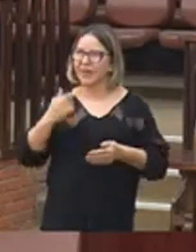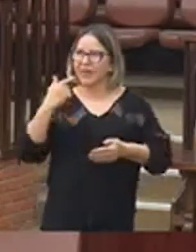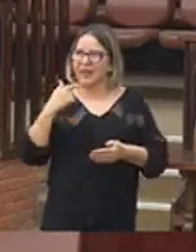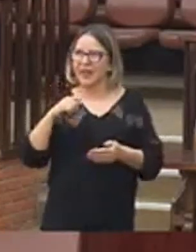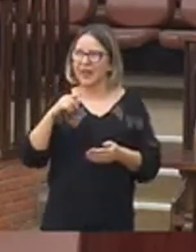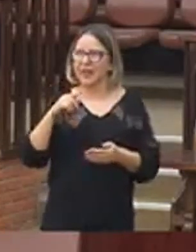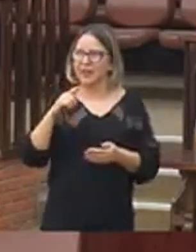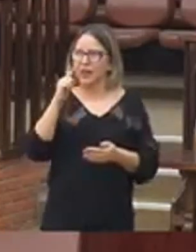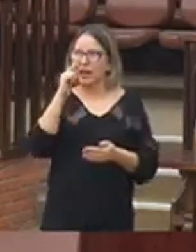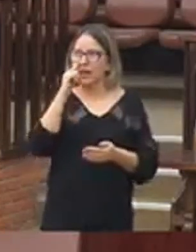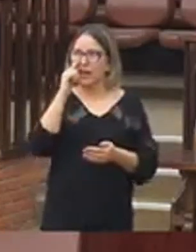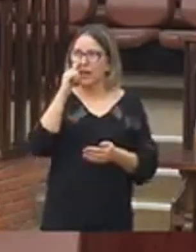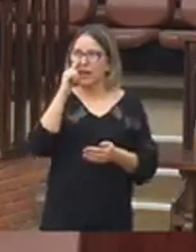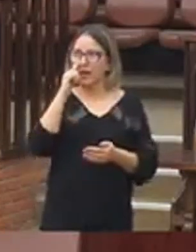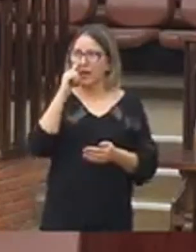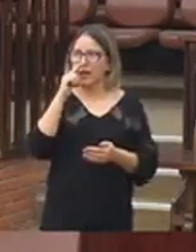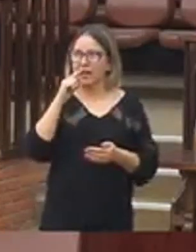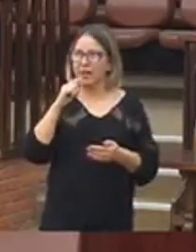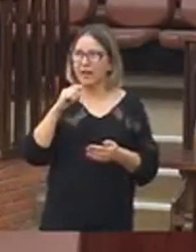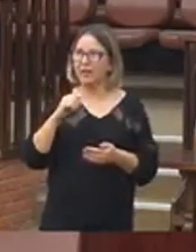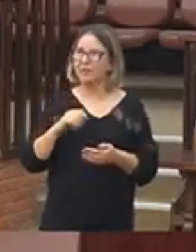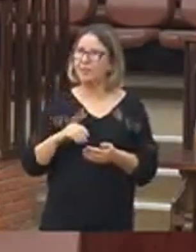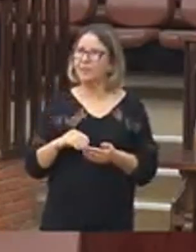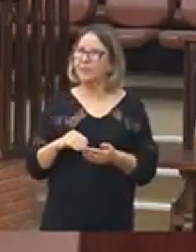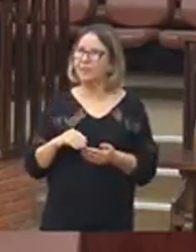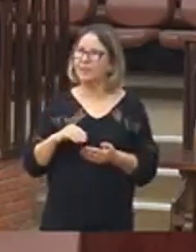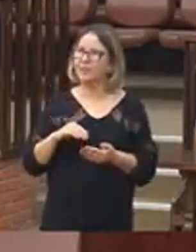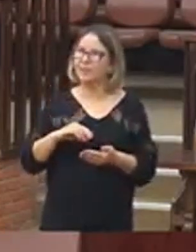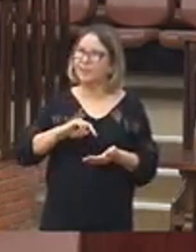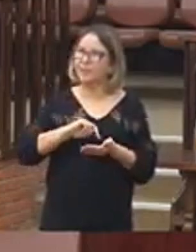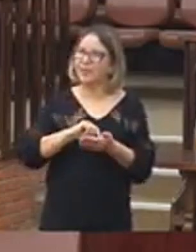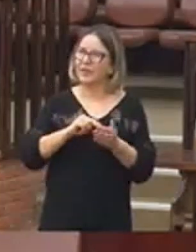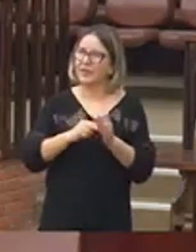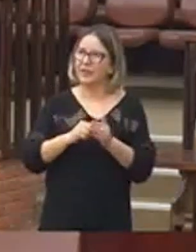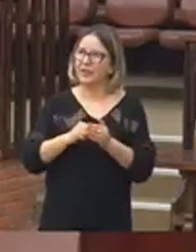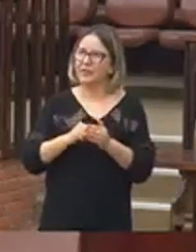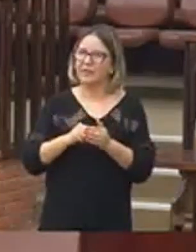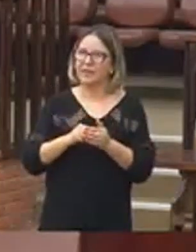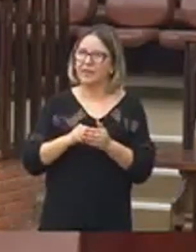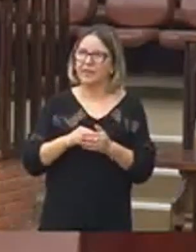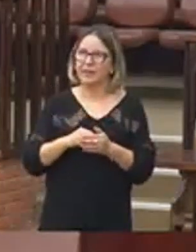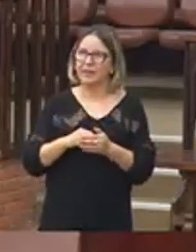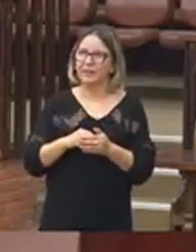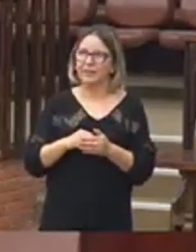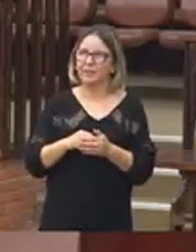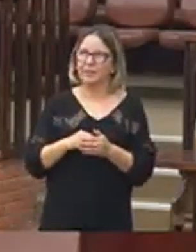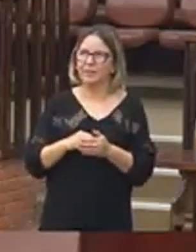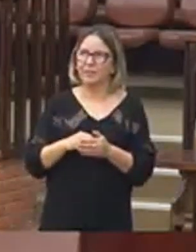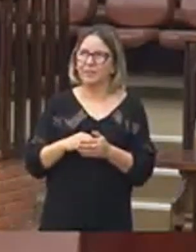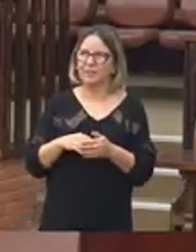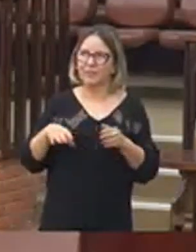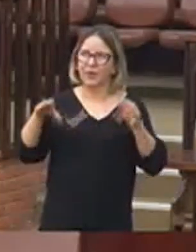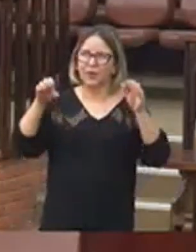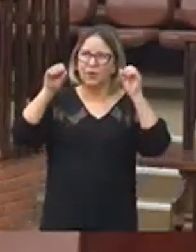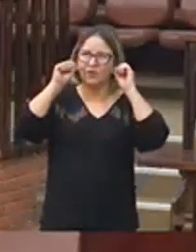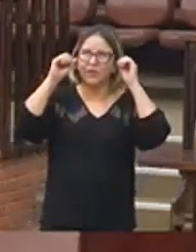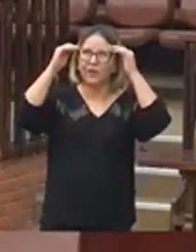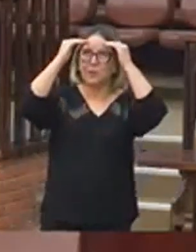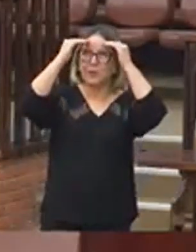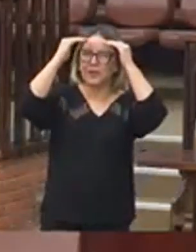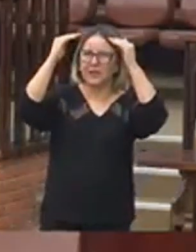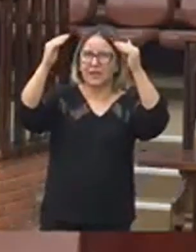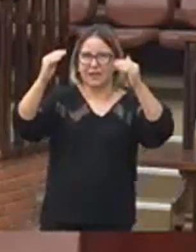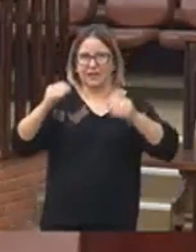ouvir, escutar. E eu vou trabalhar um pouquinho mais ele na frente, que ele tem a conotação